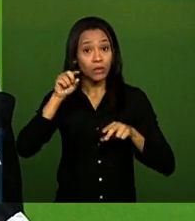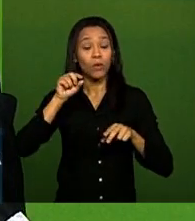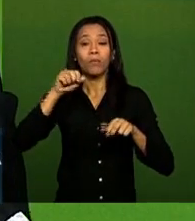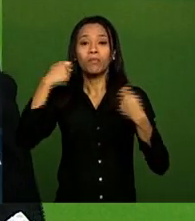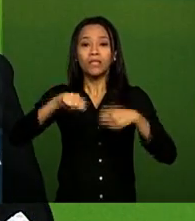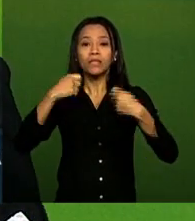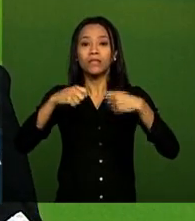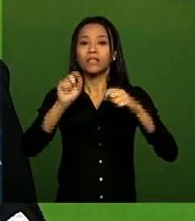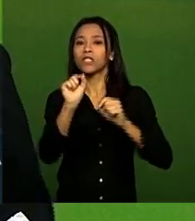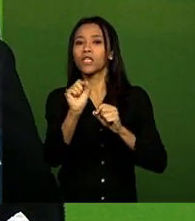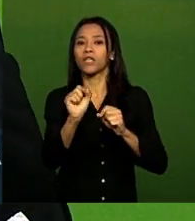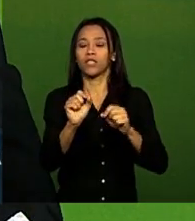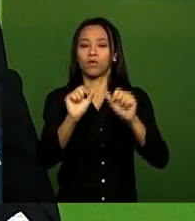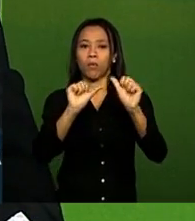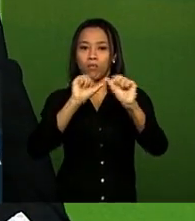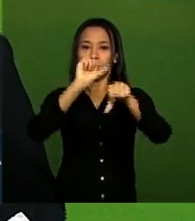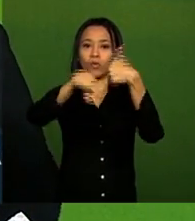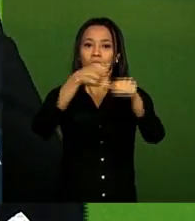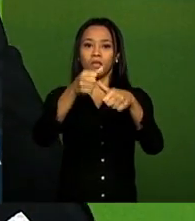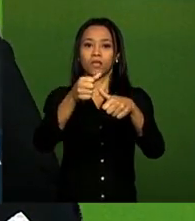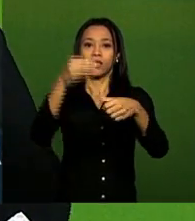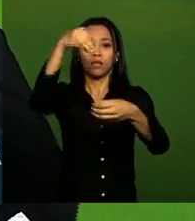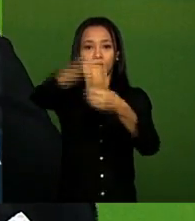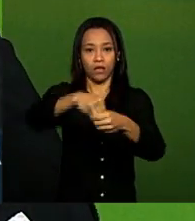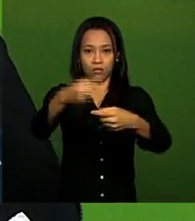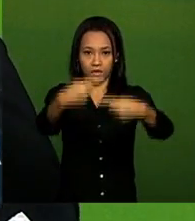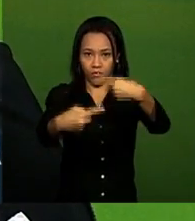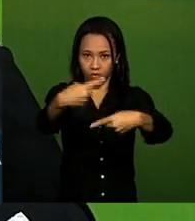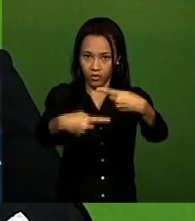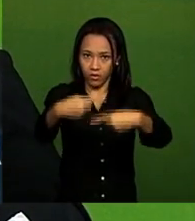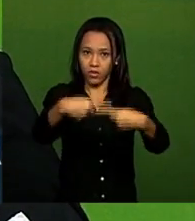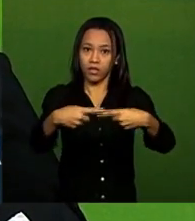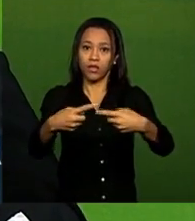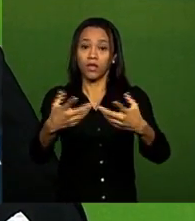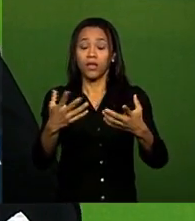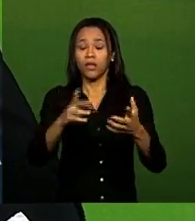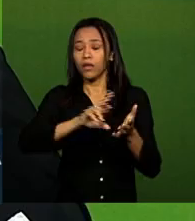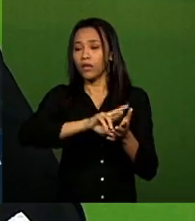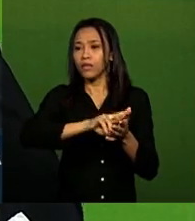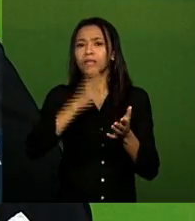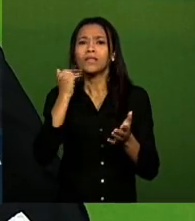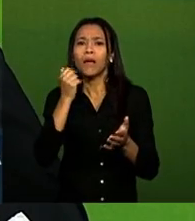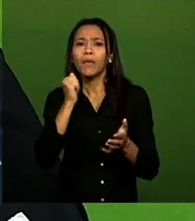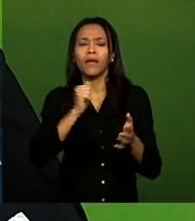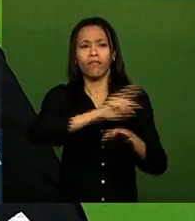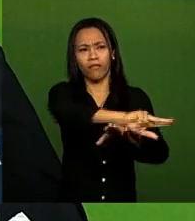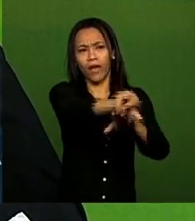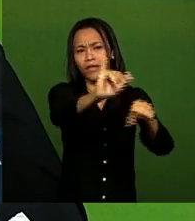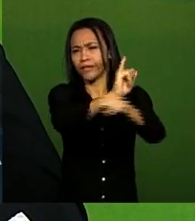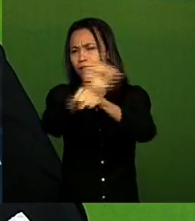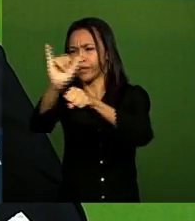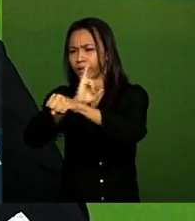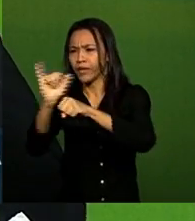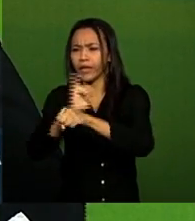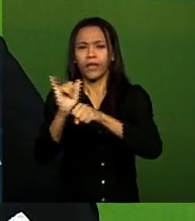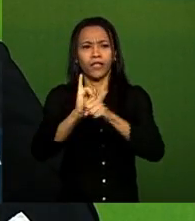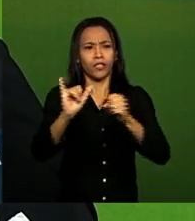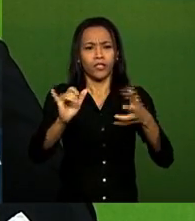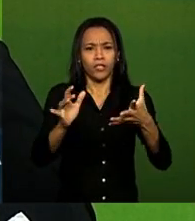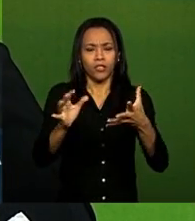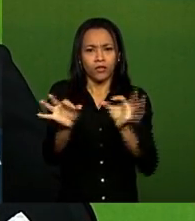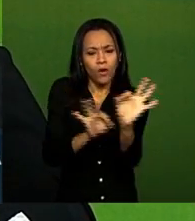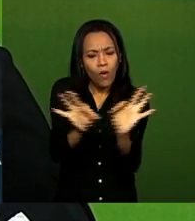mesmo tempo aprender e incorporar todos os mecanismos de participação direta de